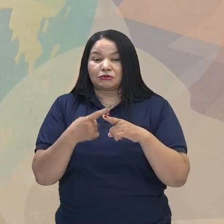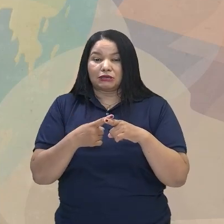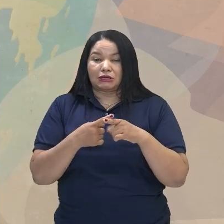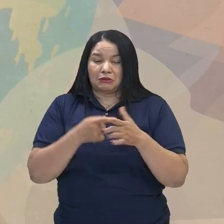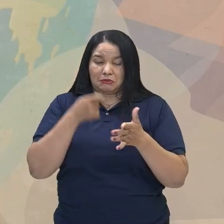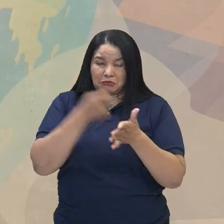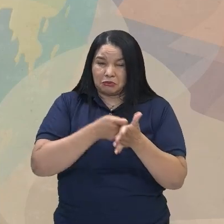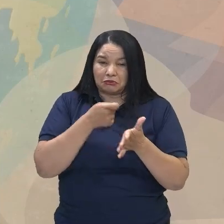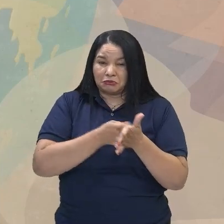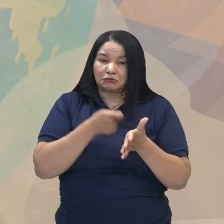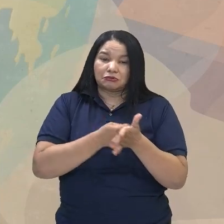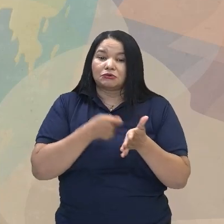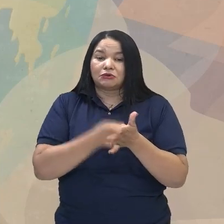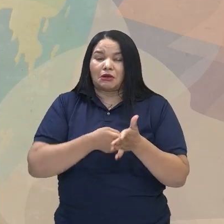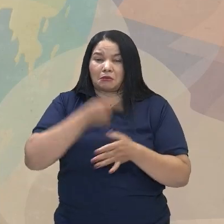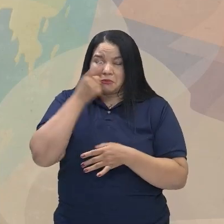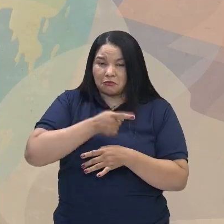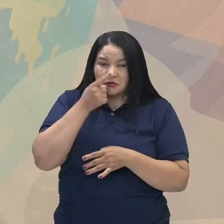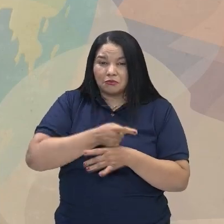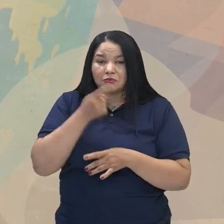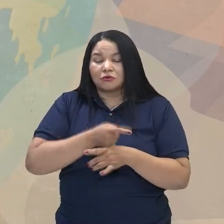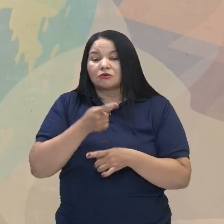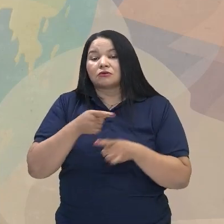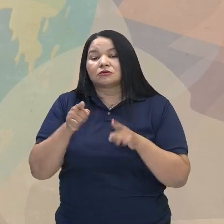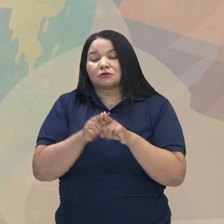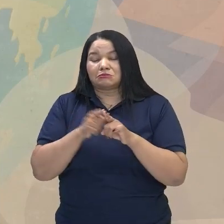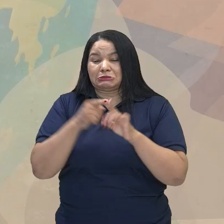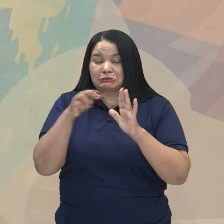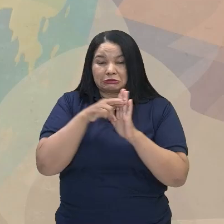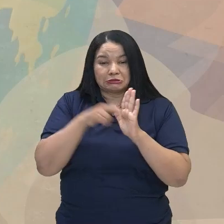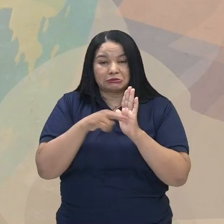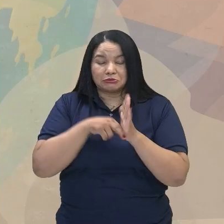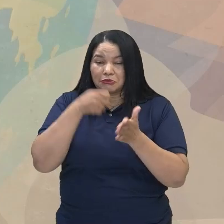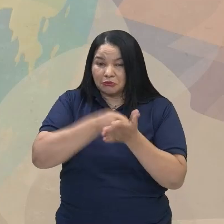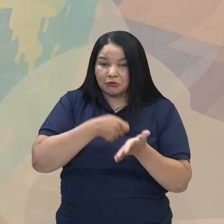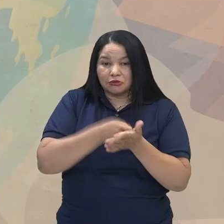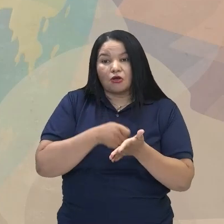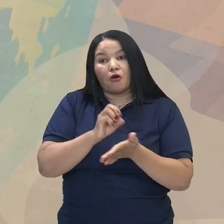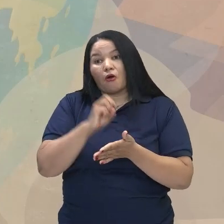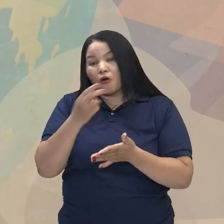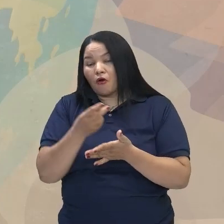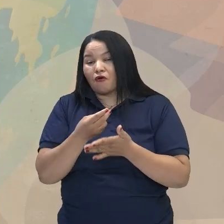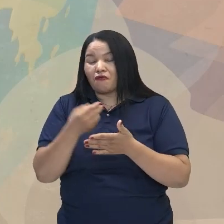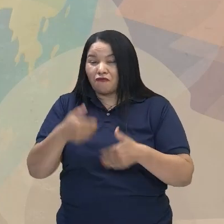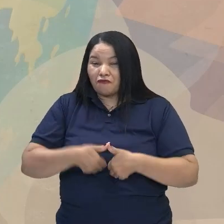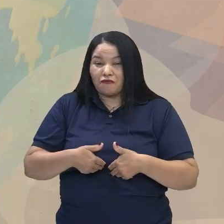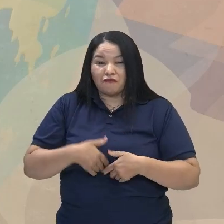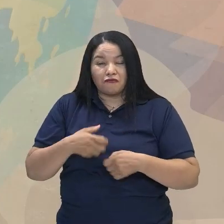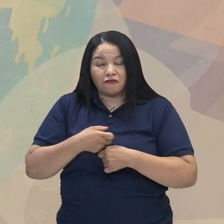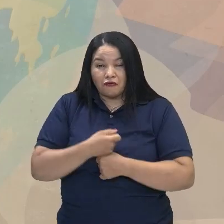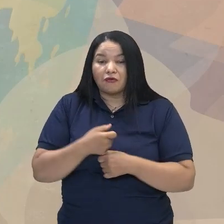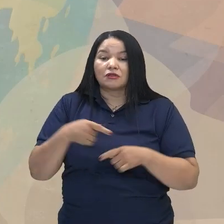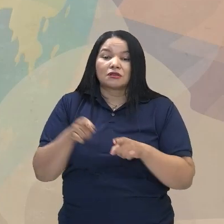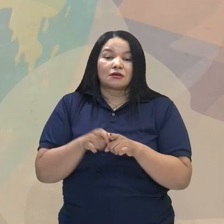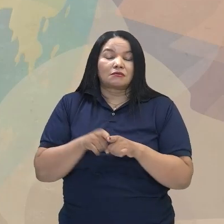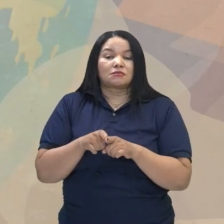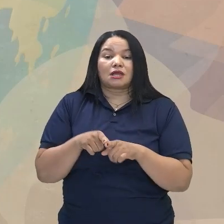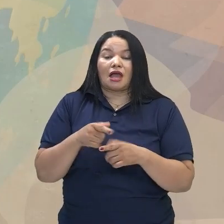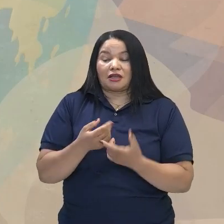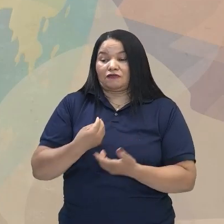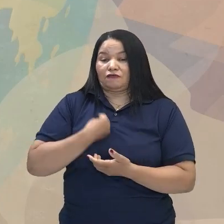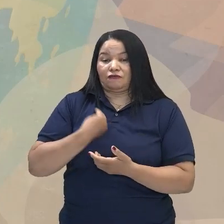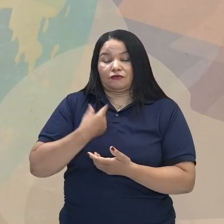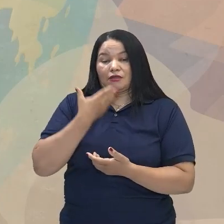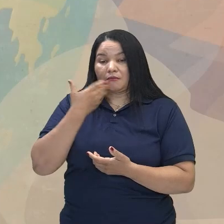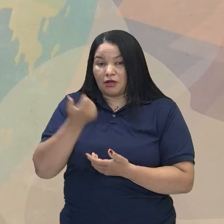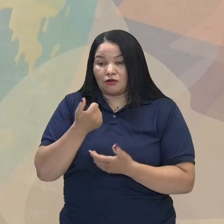ditadura, de um regime totalitário naquele país, por causa da fome, em busca de melhores condições de vida.